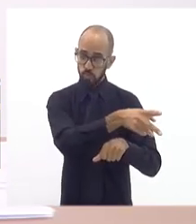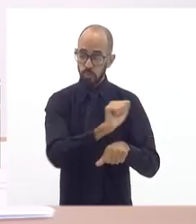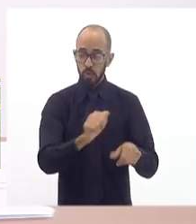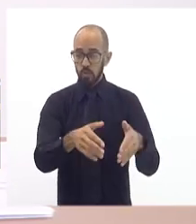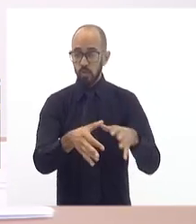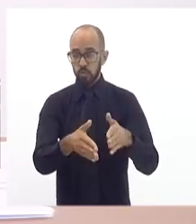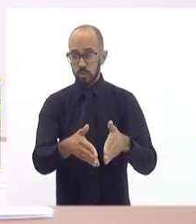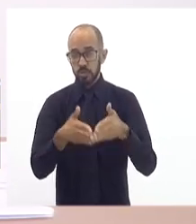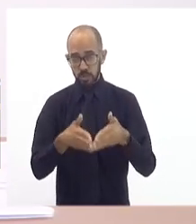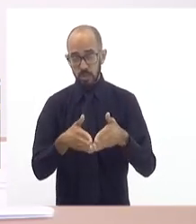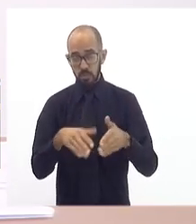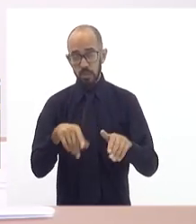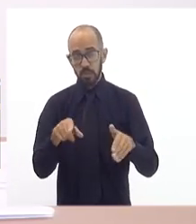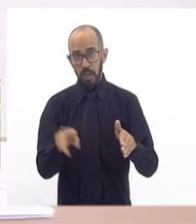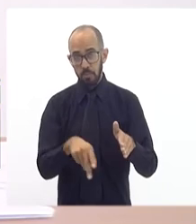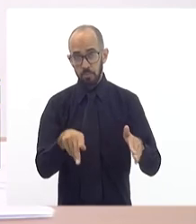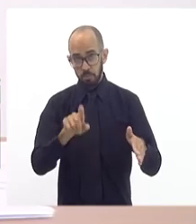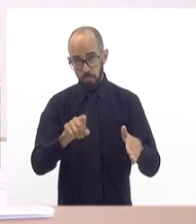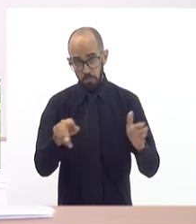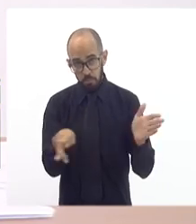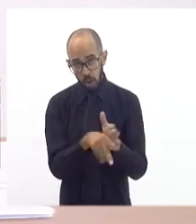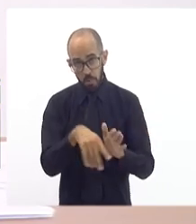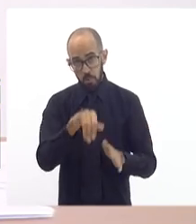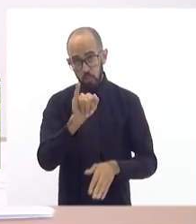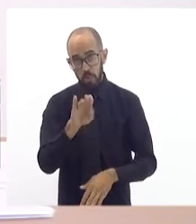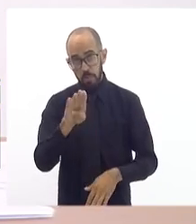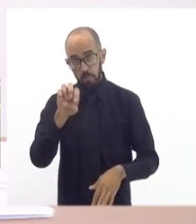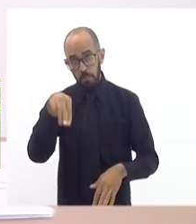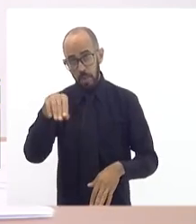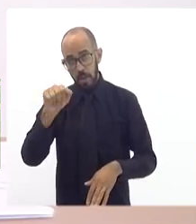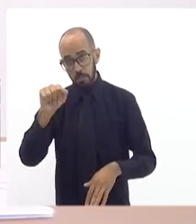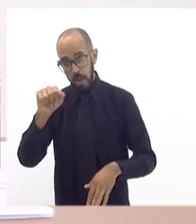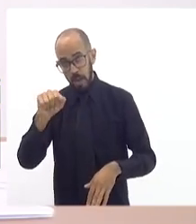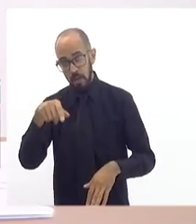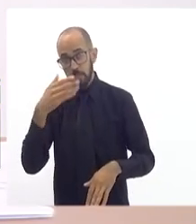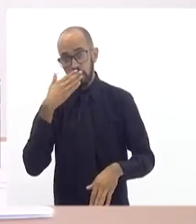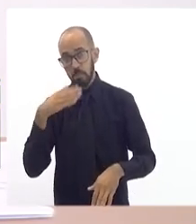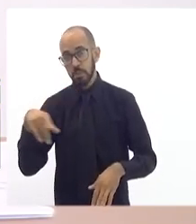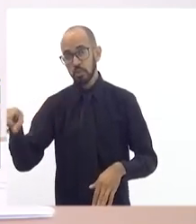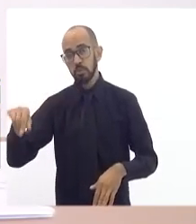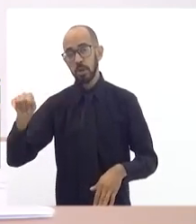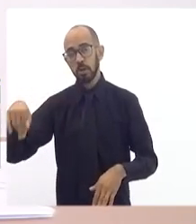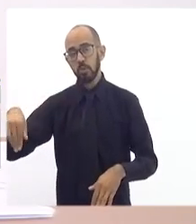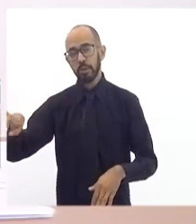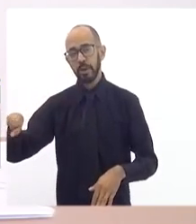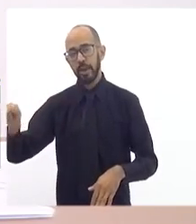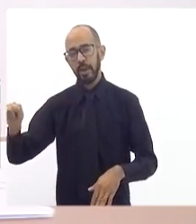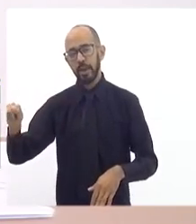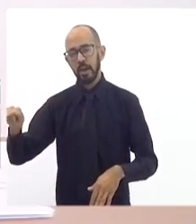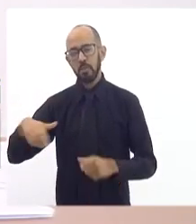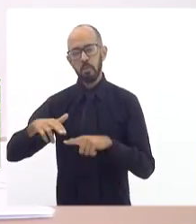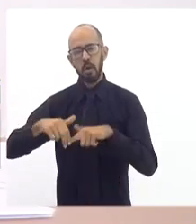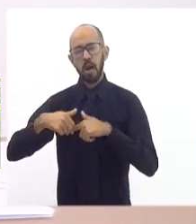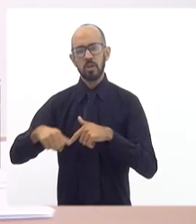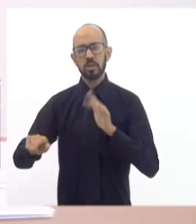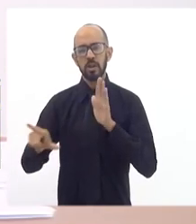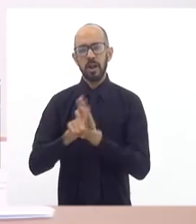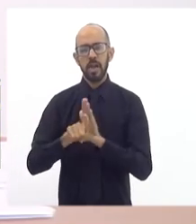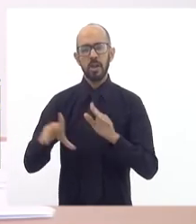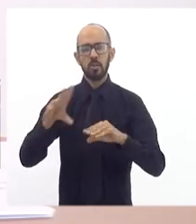que competia o Ibama foi delegada ao ideia conforme possibilita uma lei complementar